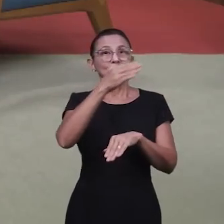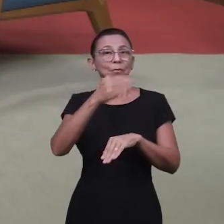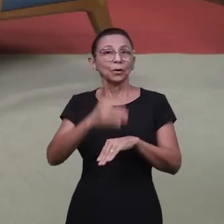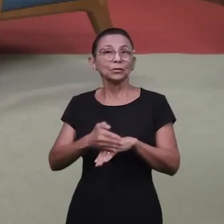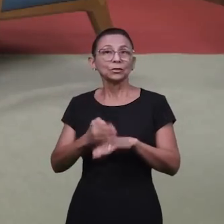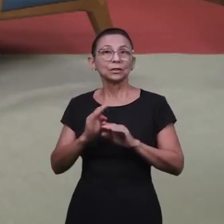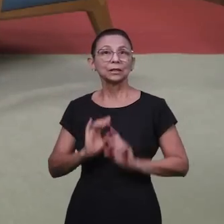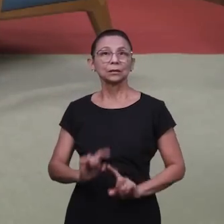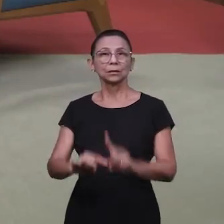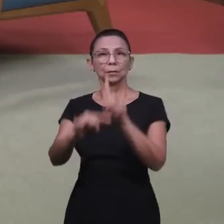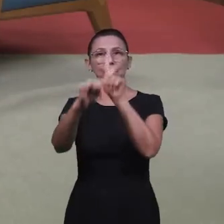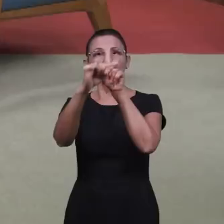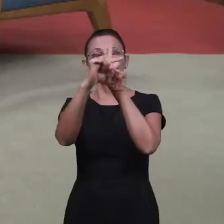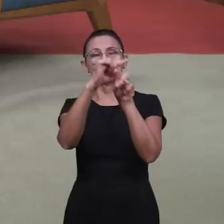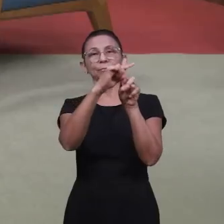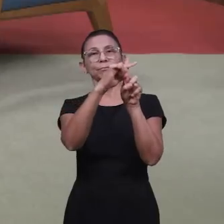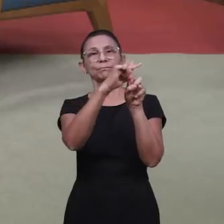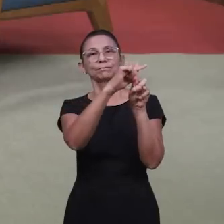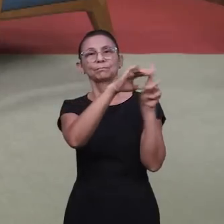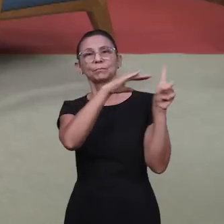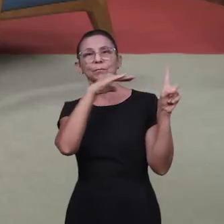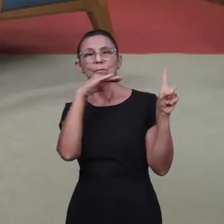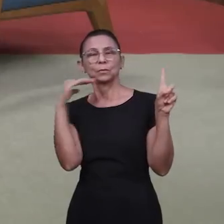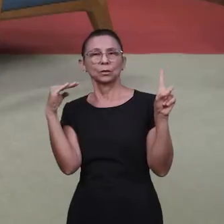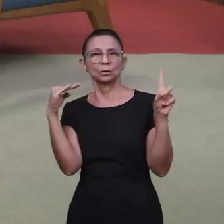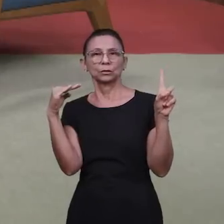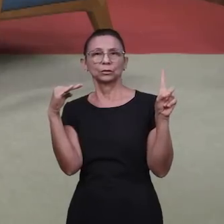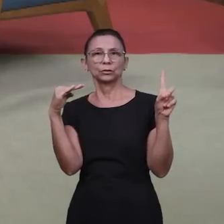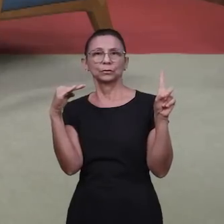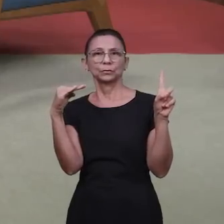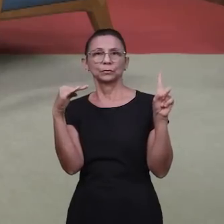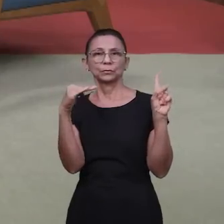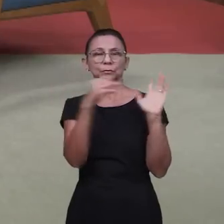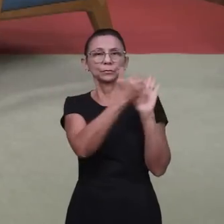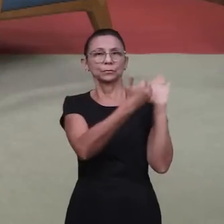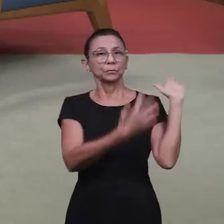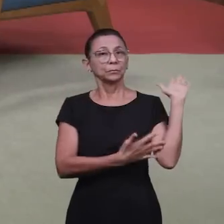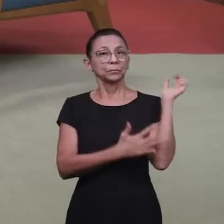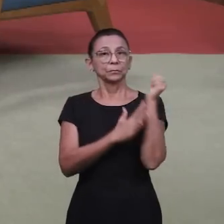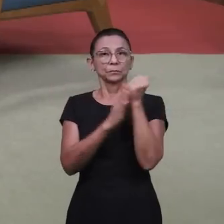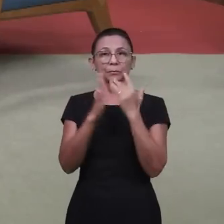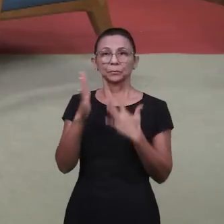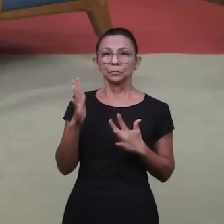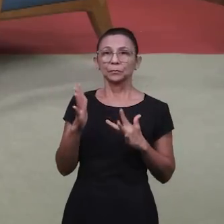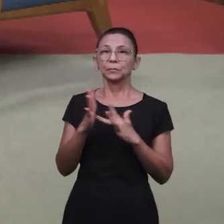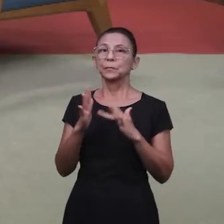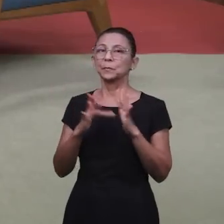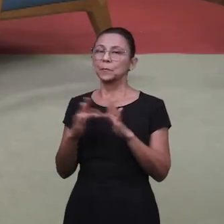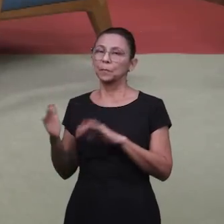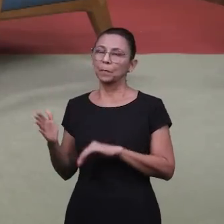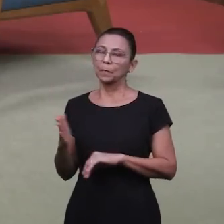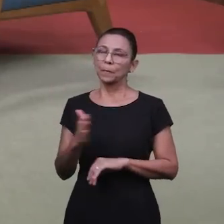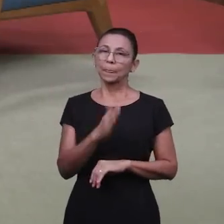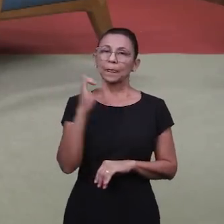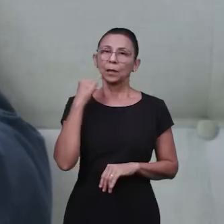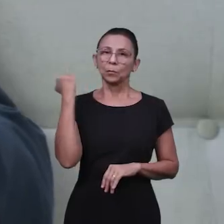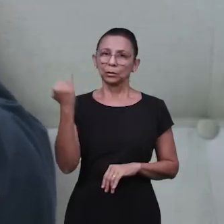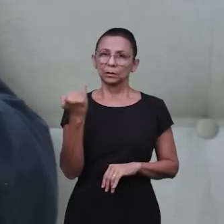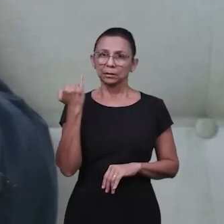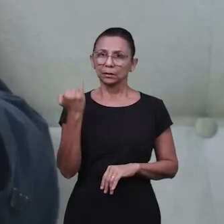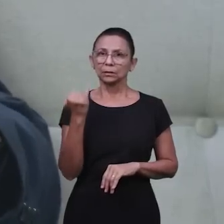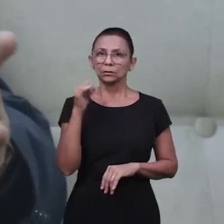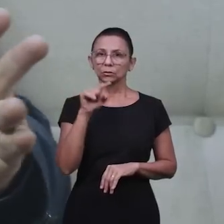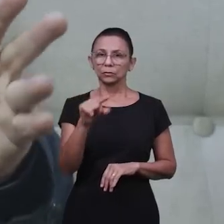sua morte de cruz. E é importante para muitos que são novos, que estão nos ouvindo